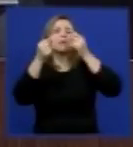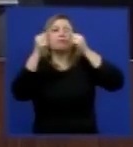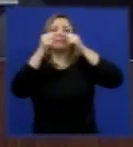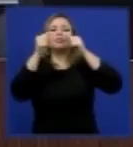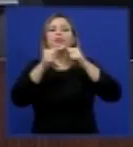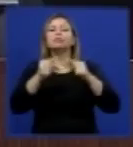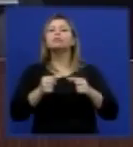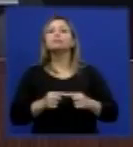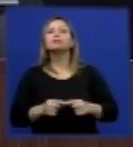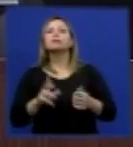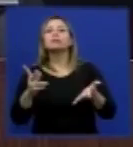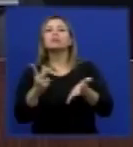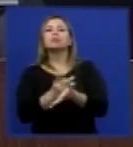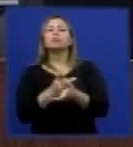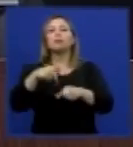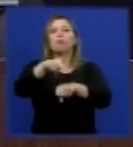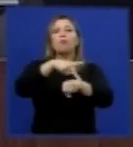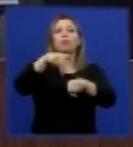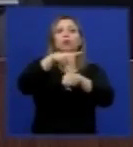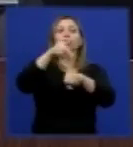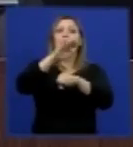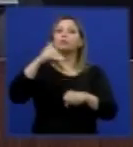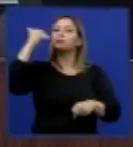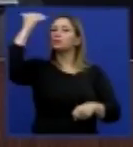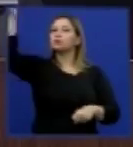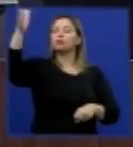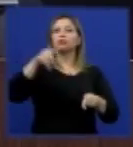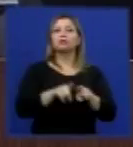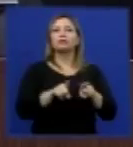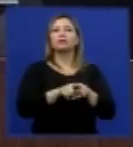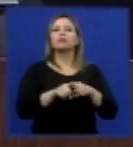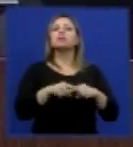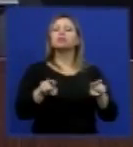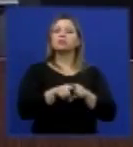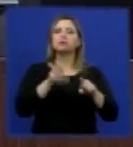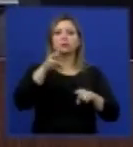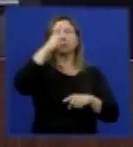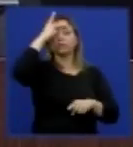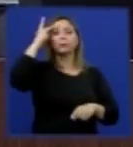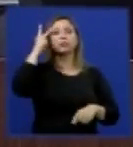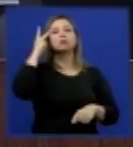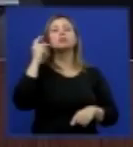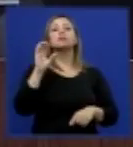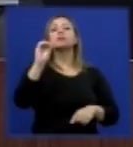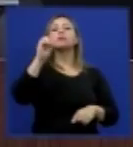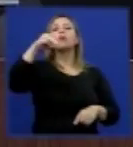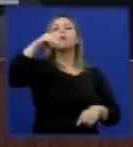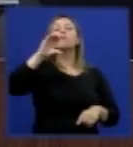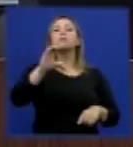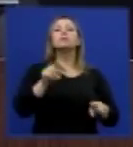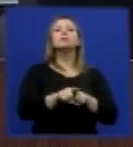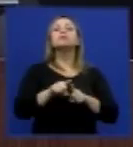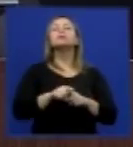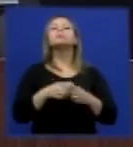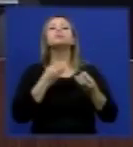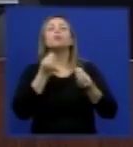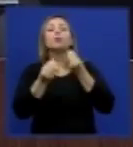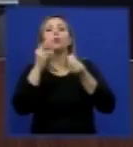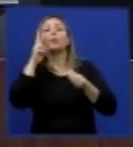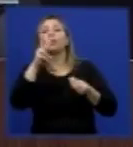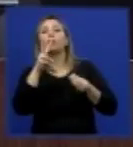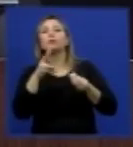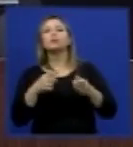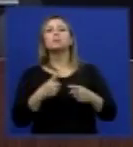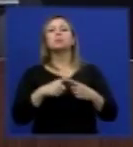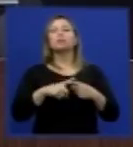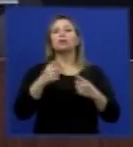da situação internacional brasileira perante a uma decisão da Organização Mundial de Comércio, a fim de que o Brasil